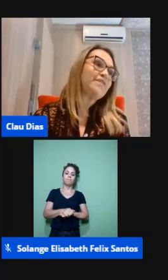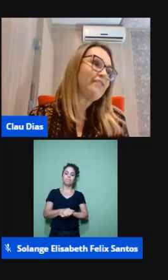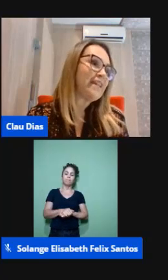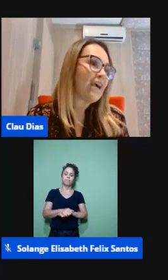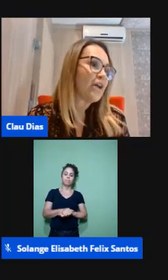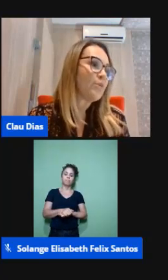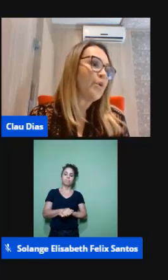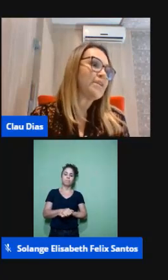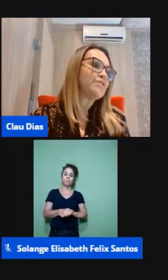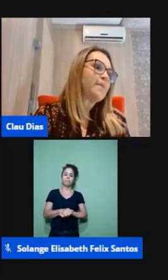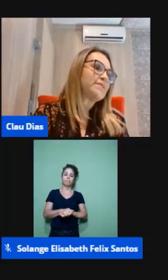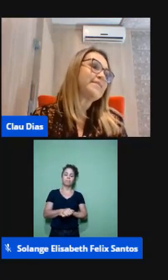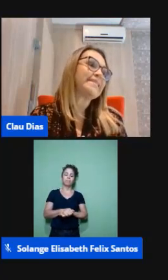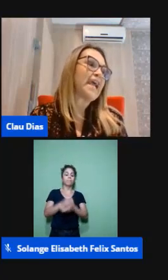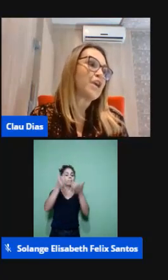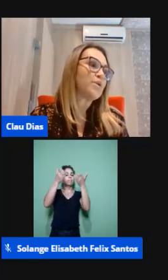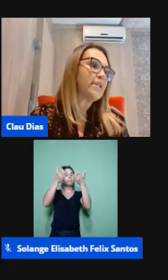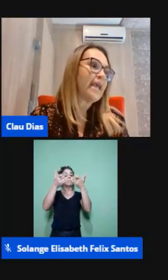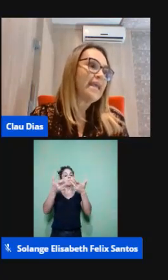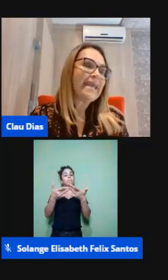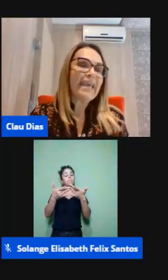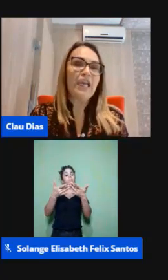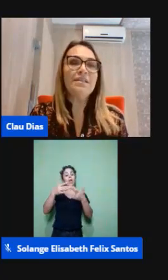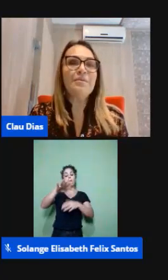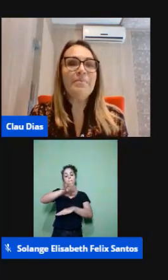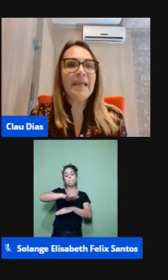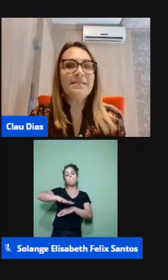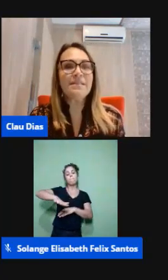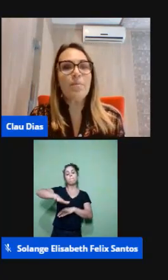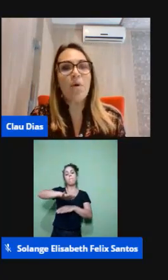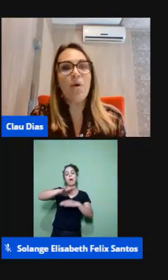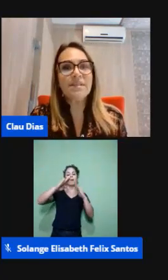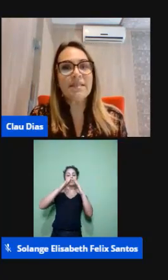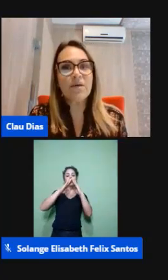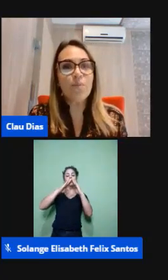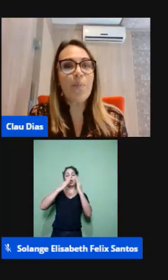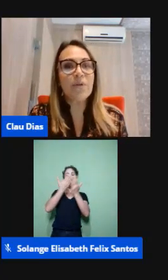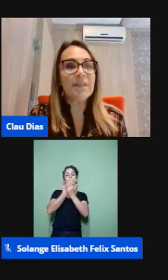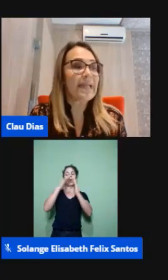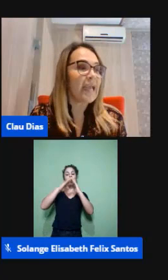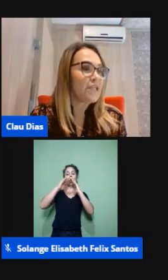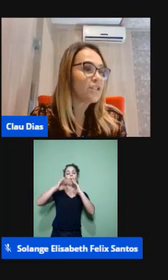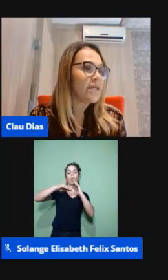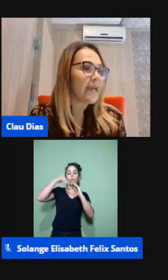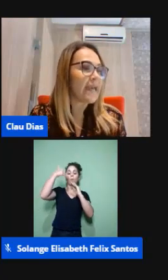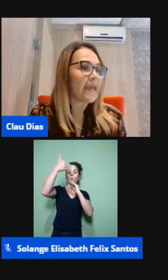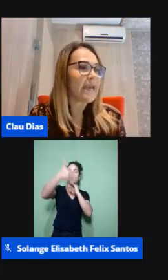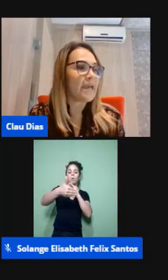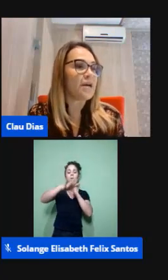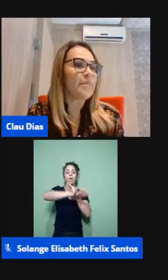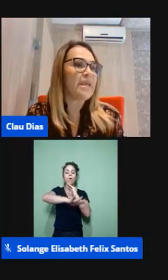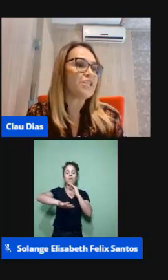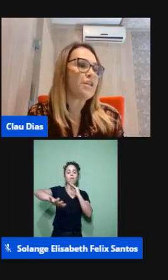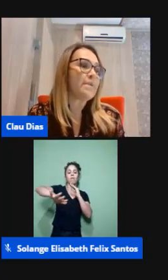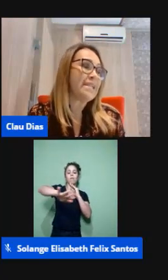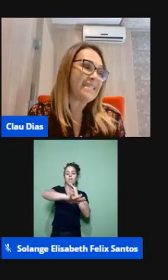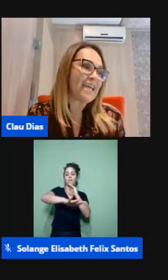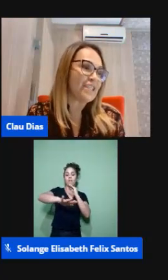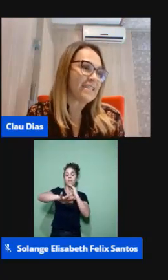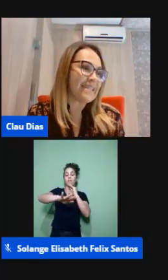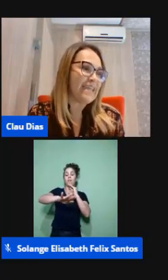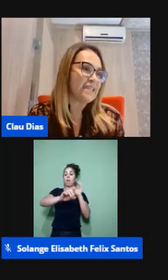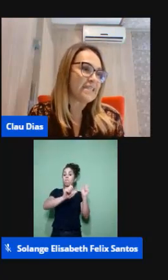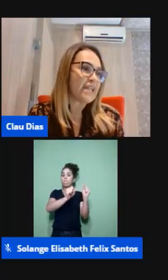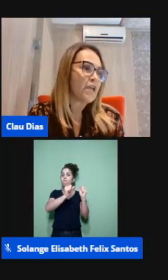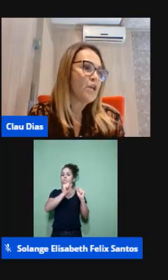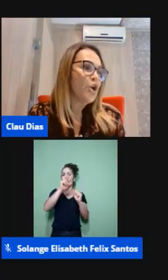Bom, a gente vai falar agora um pouquinho do espaço externo, né? Ele também se mostra um potente ambiente de